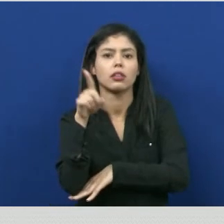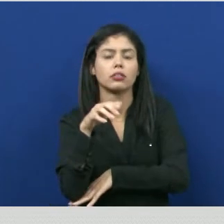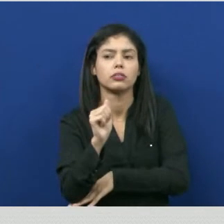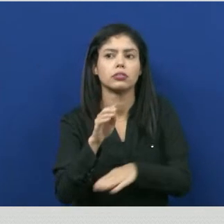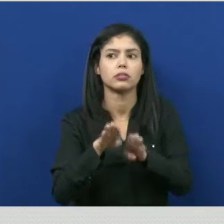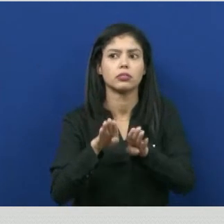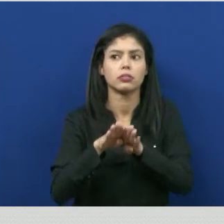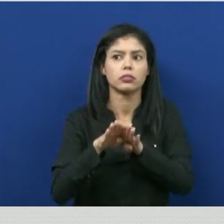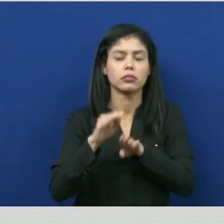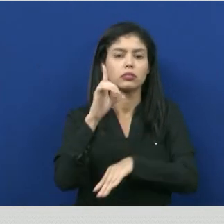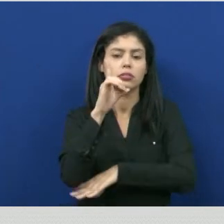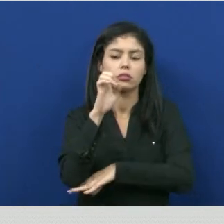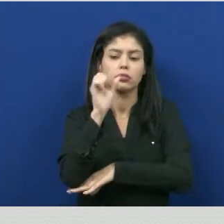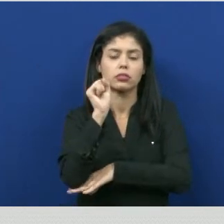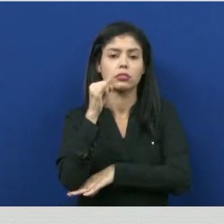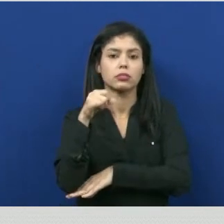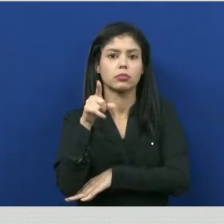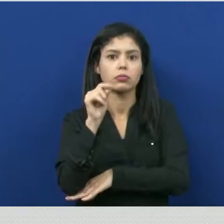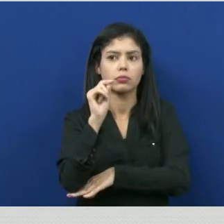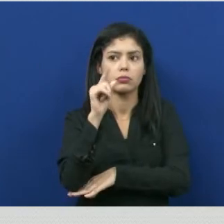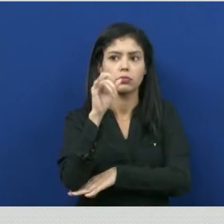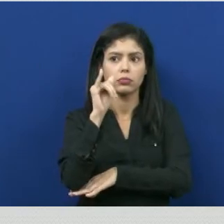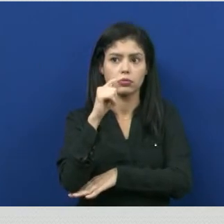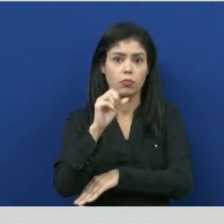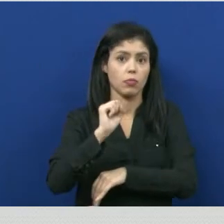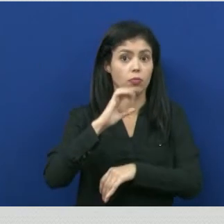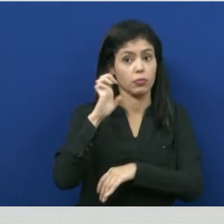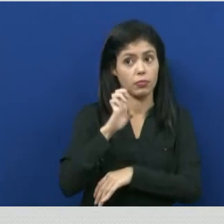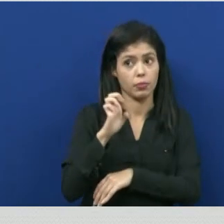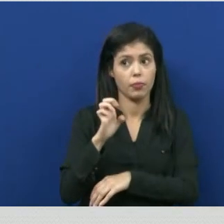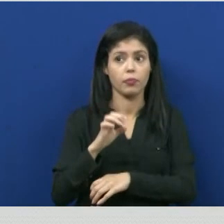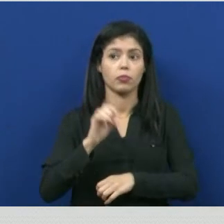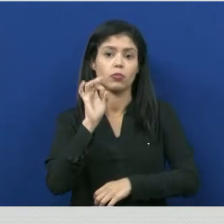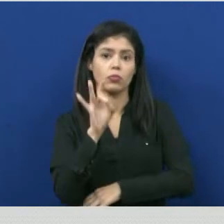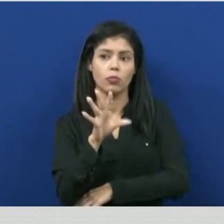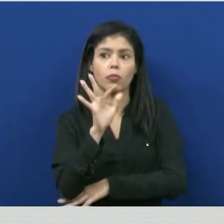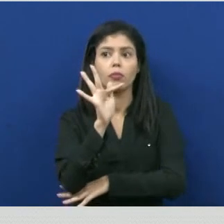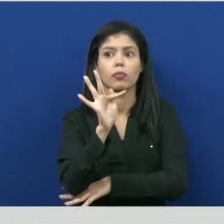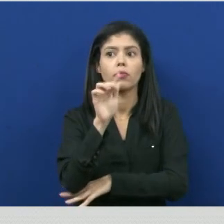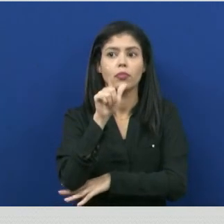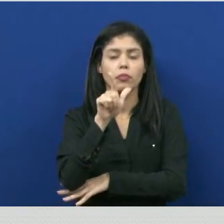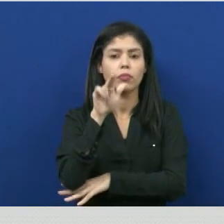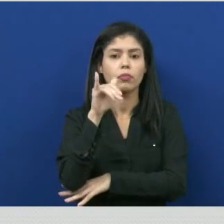Ou letra E, ocorre apenas em fluidos? A minha